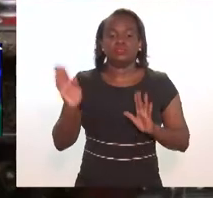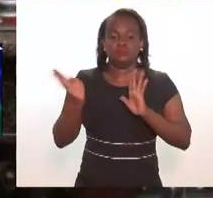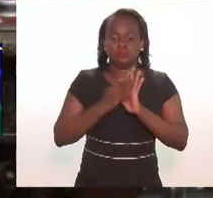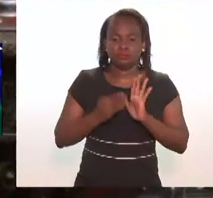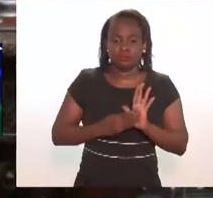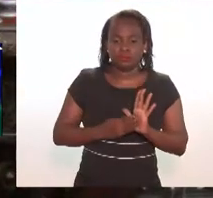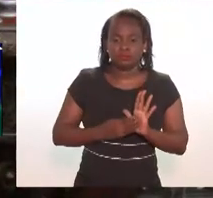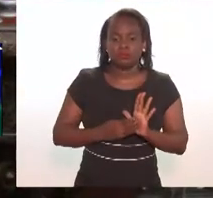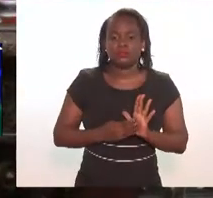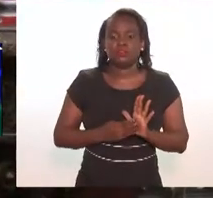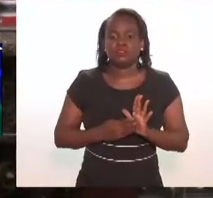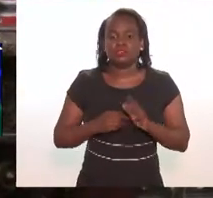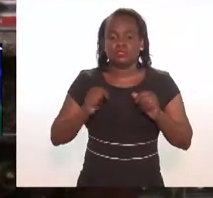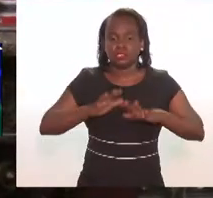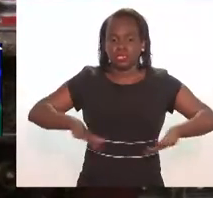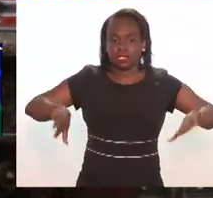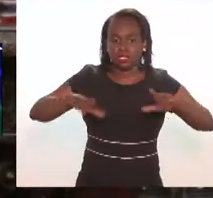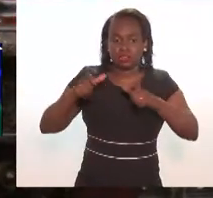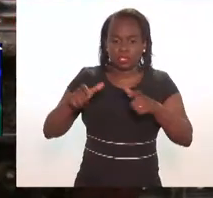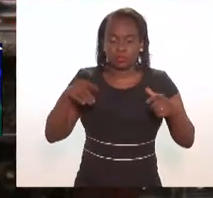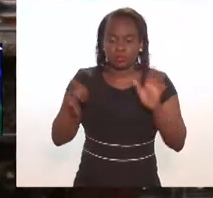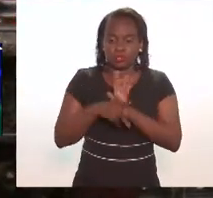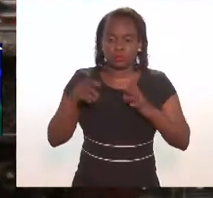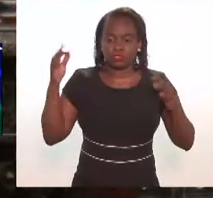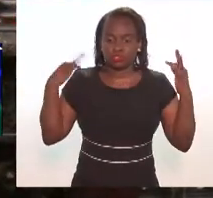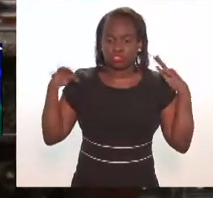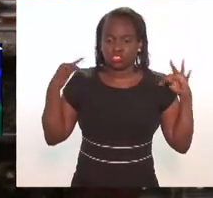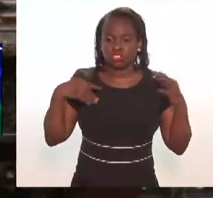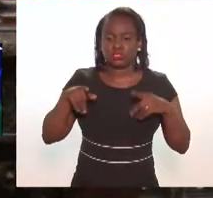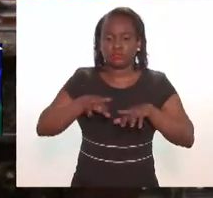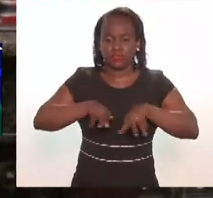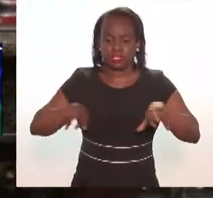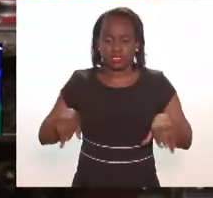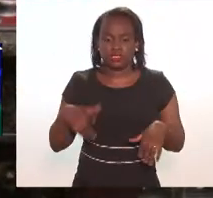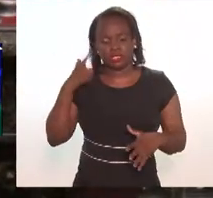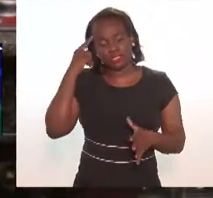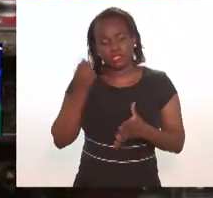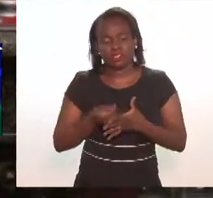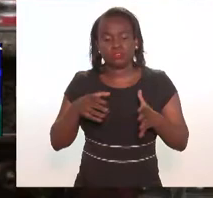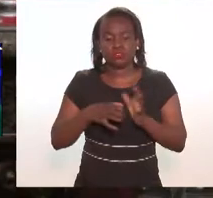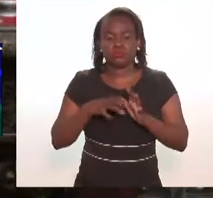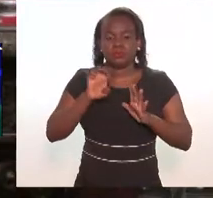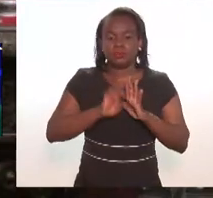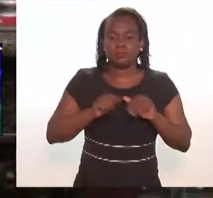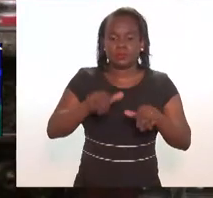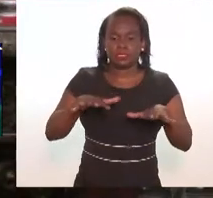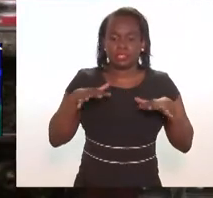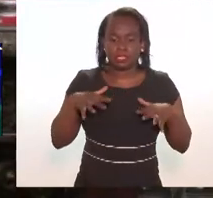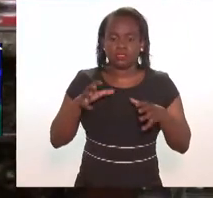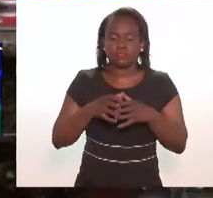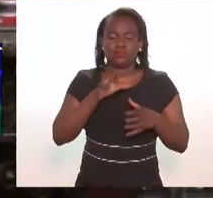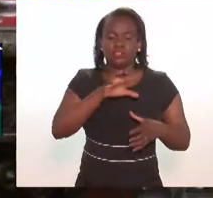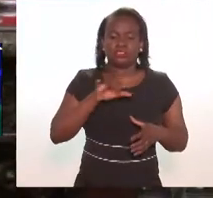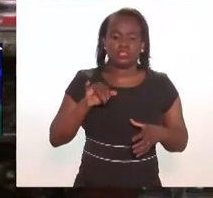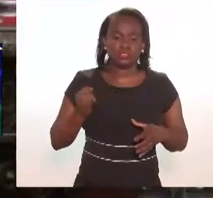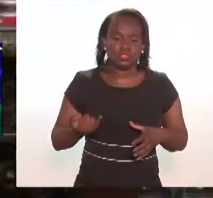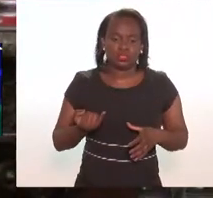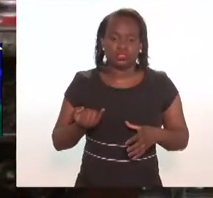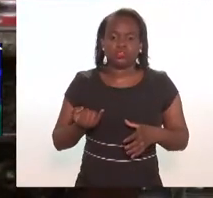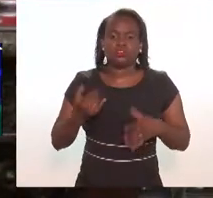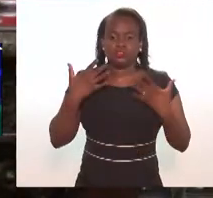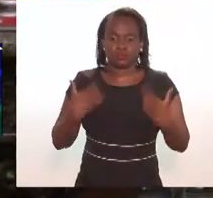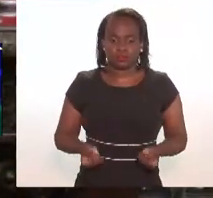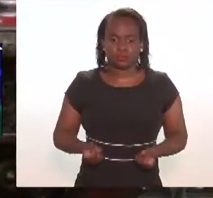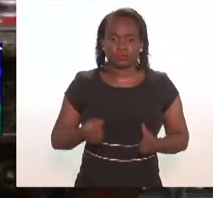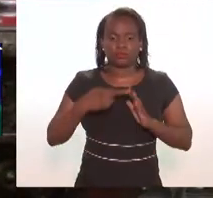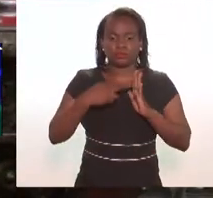atrativos das áreas estaduais de interesse turístico da outras providências. Parecer as emendas de plenário na Comissão de Constituição e Justiça,